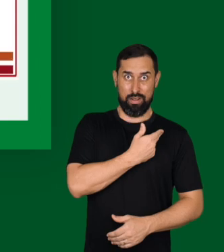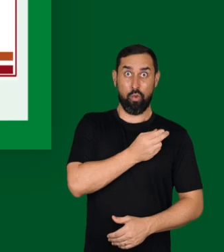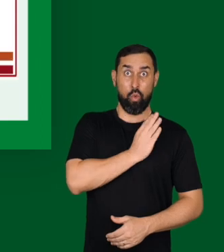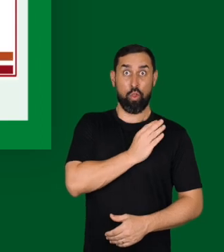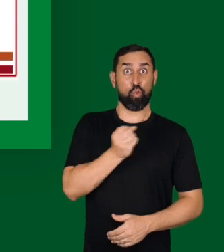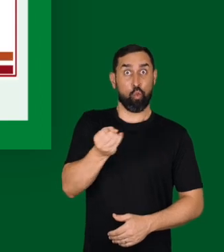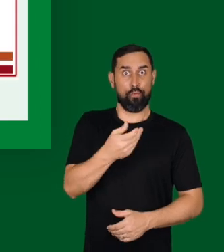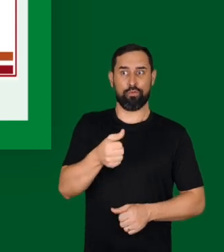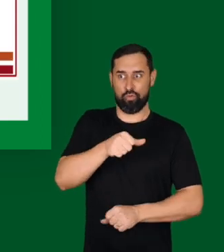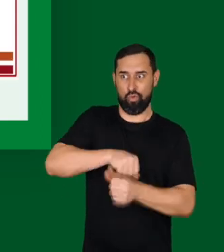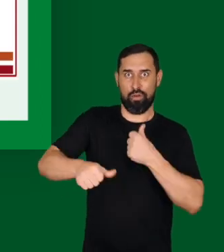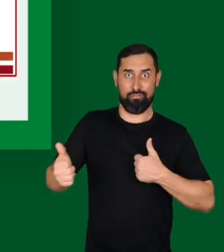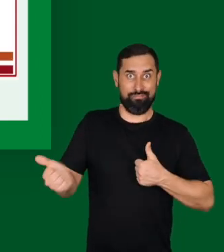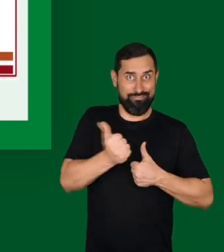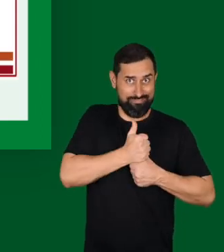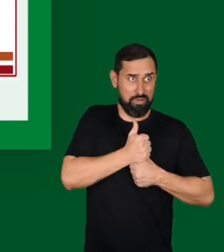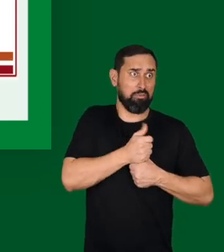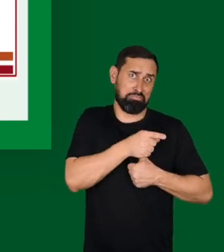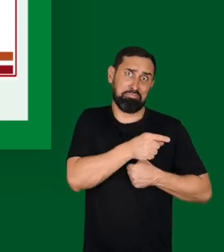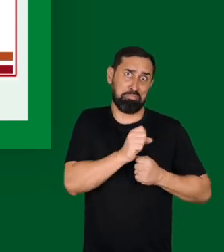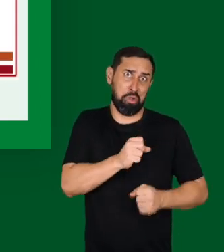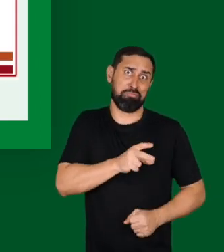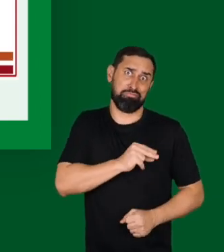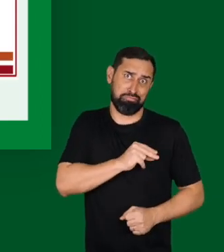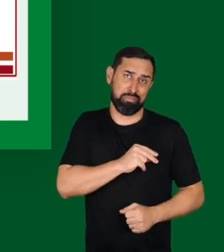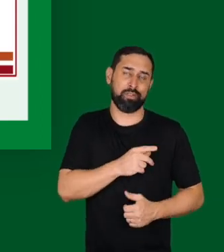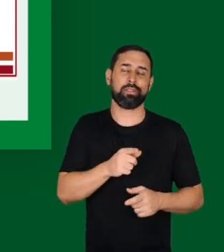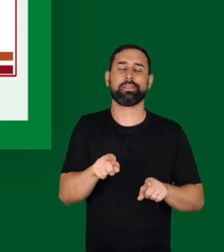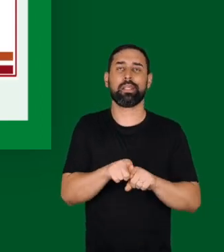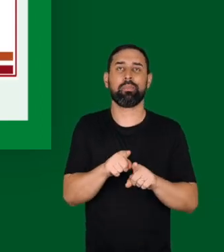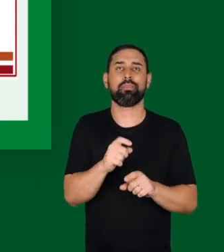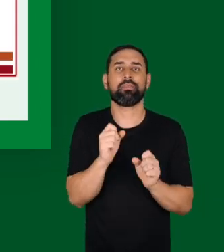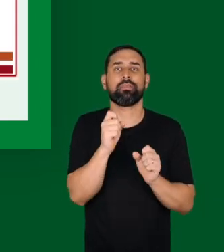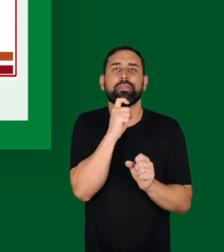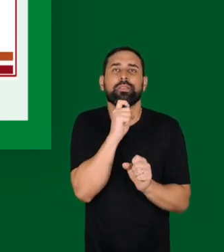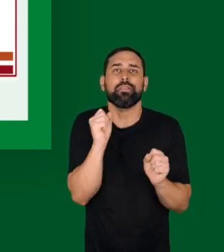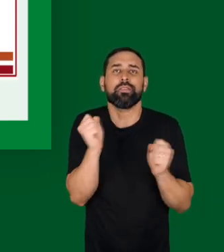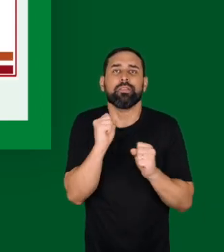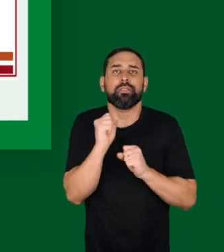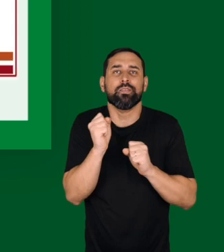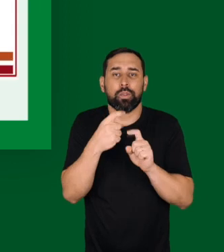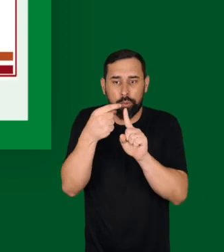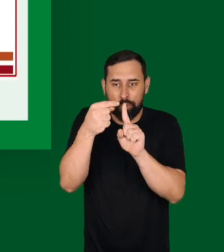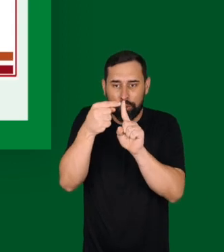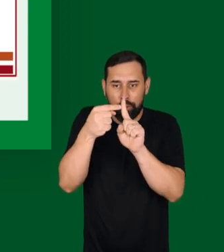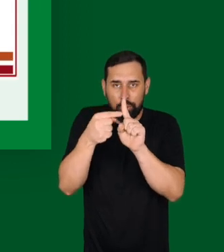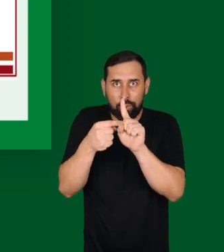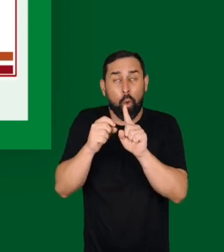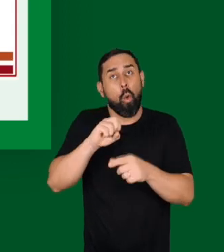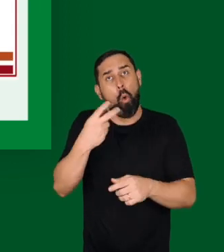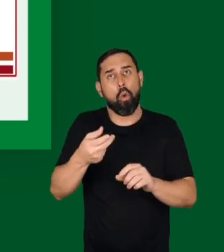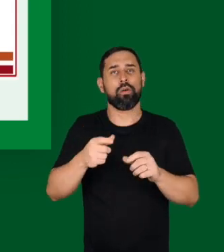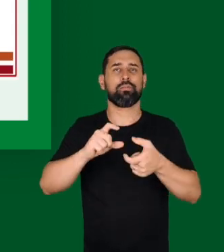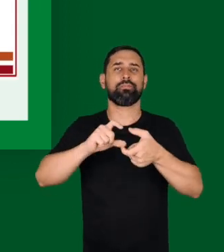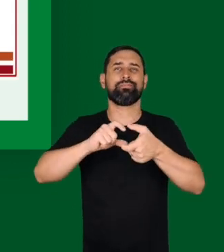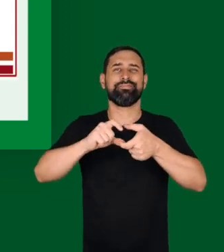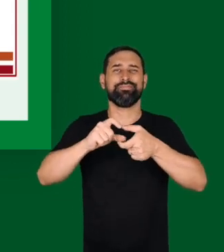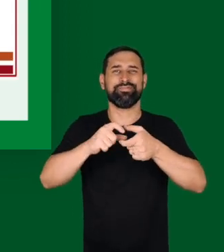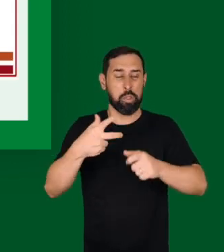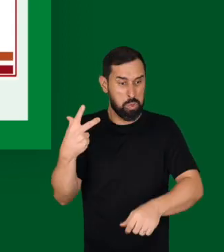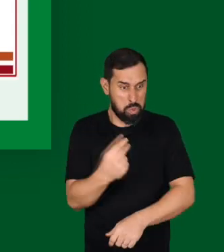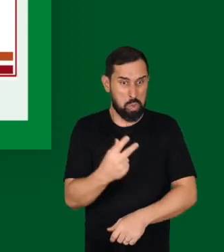com transplante cardíaco, pós-transplante cardíaco, hipotermia pode causar e overdose de drogas também pode causar